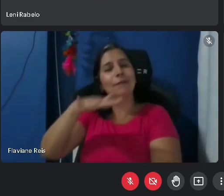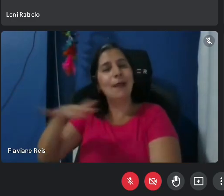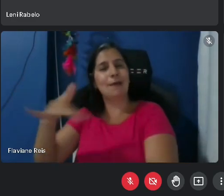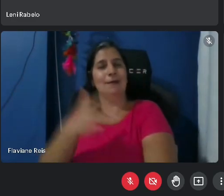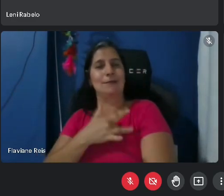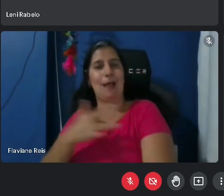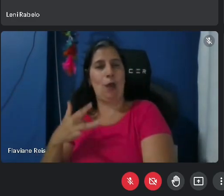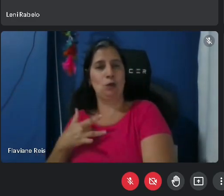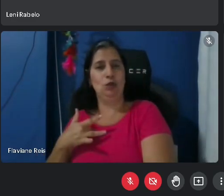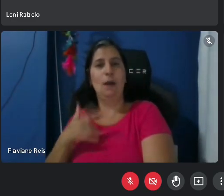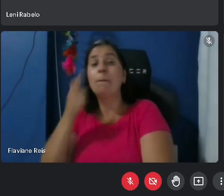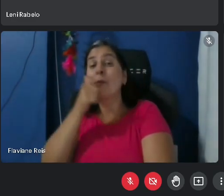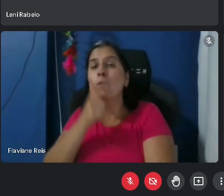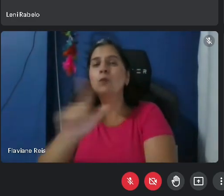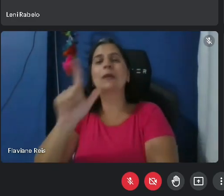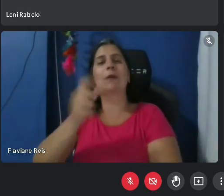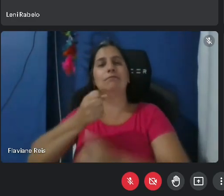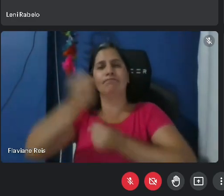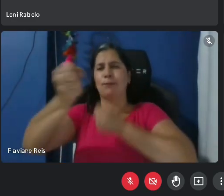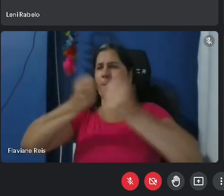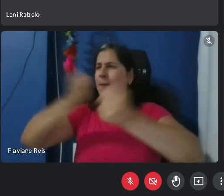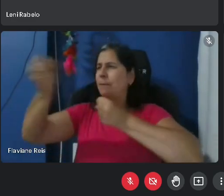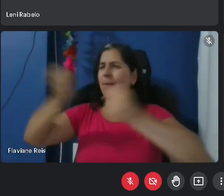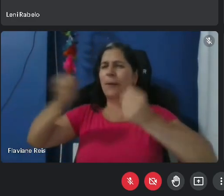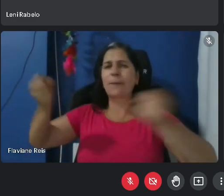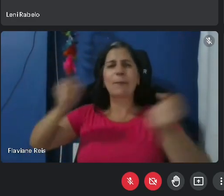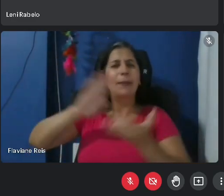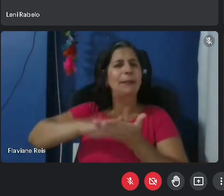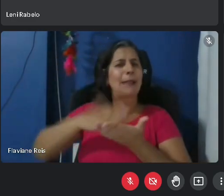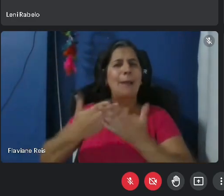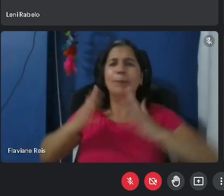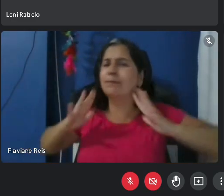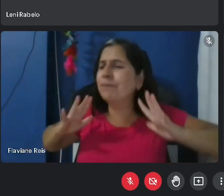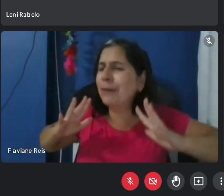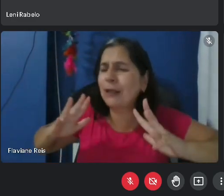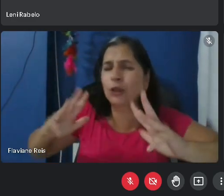Nós temos contato com a área da saúde.